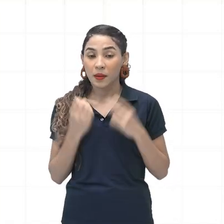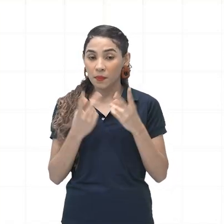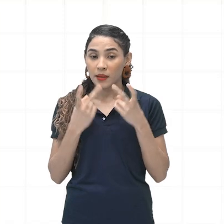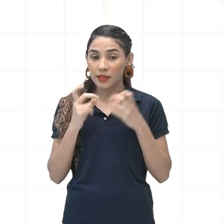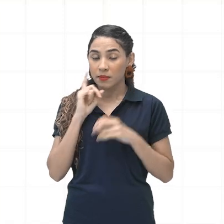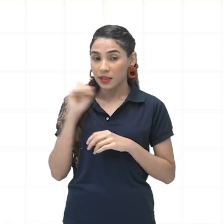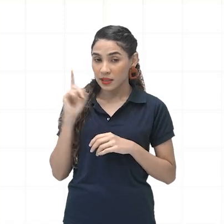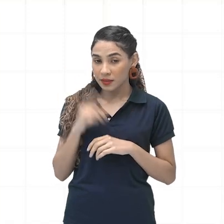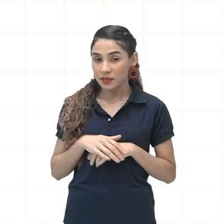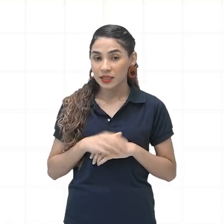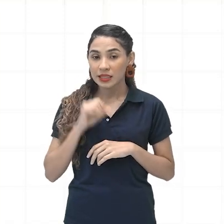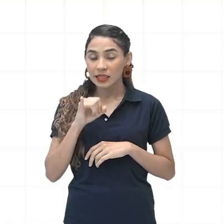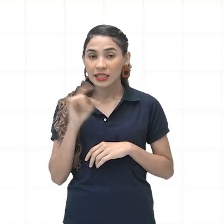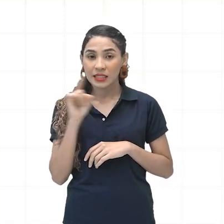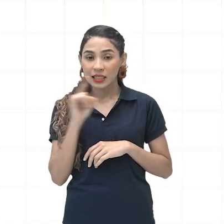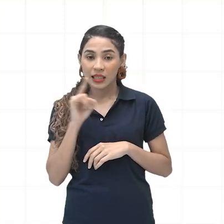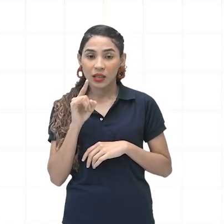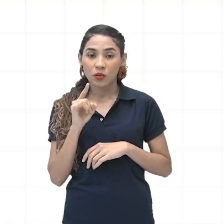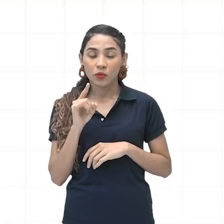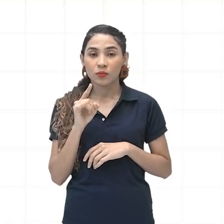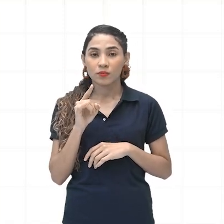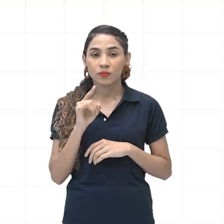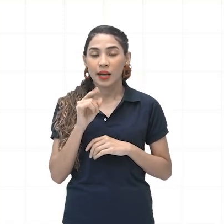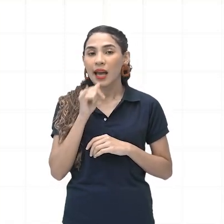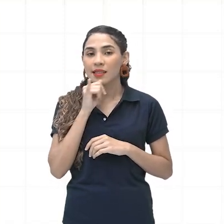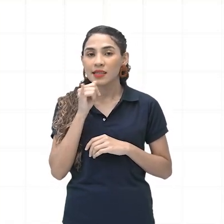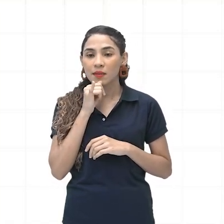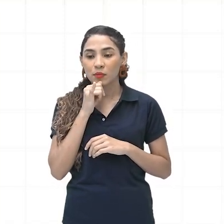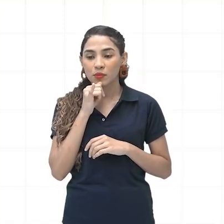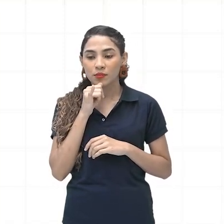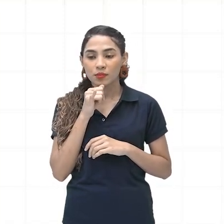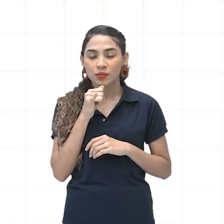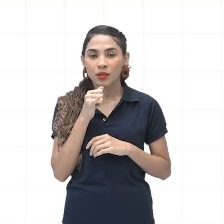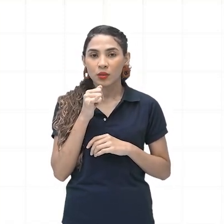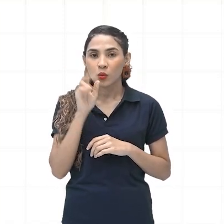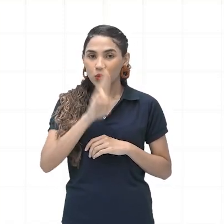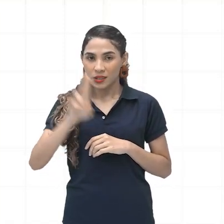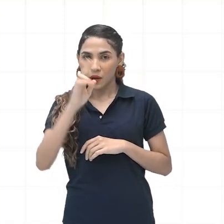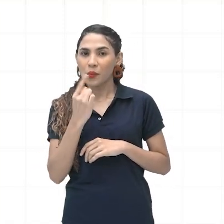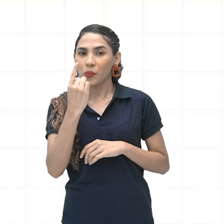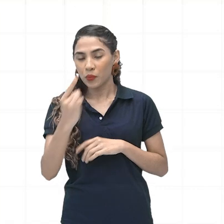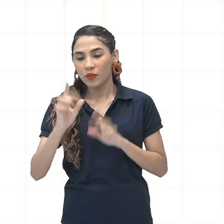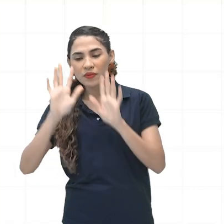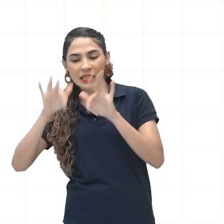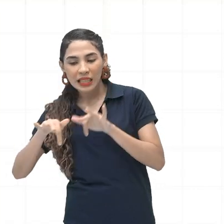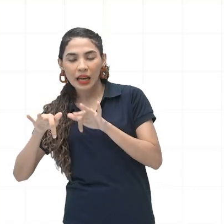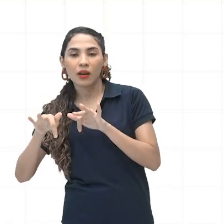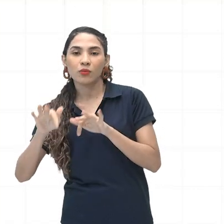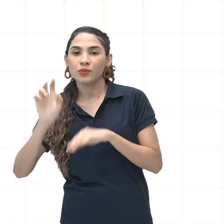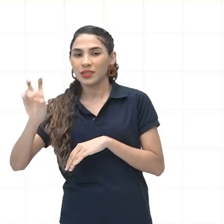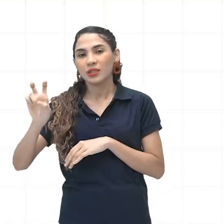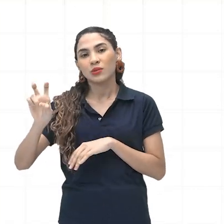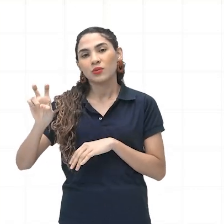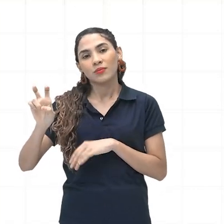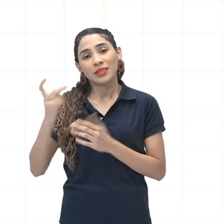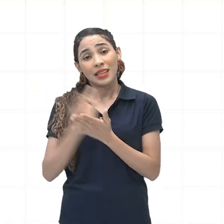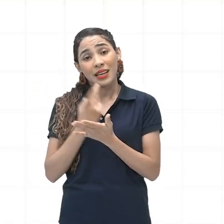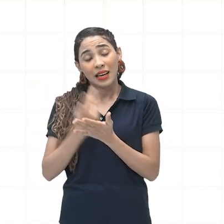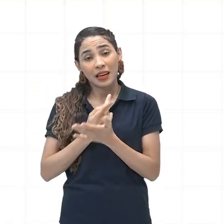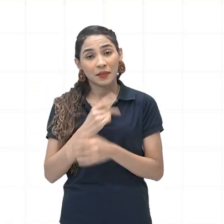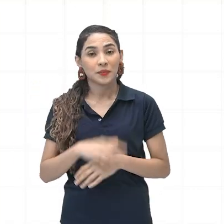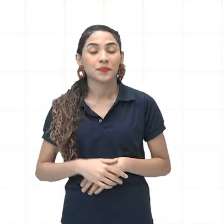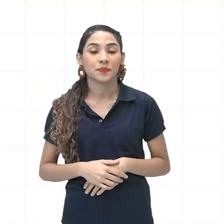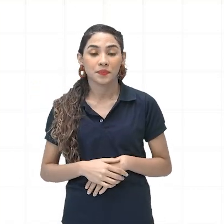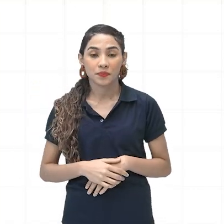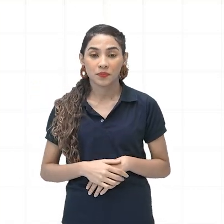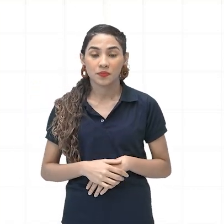que se você não considerar esse 1, né, você já ia colocar no final o expoente 5 e